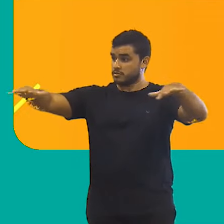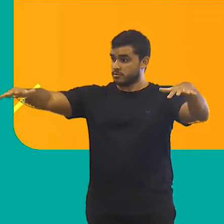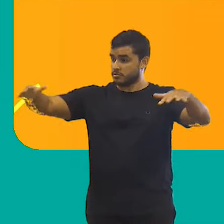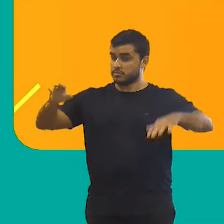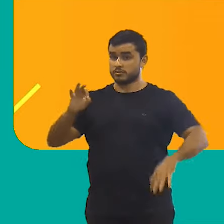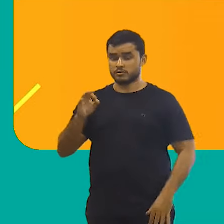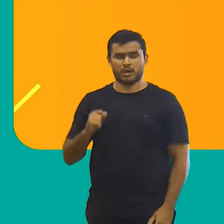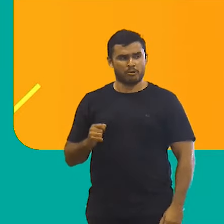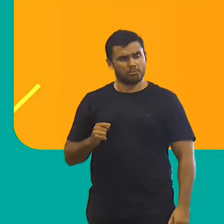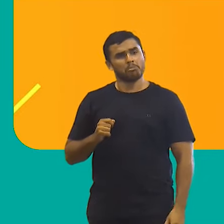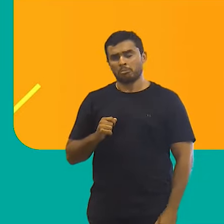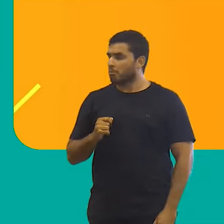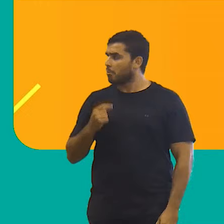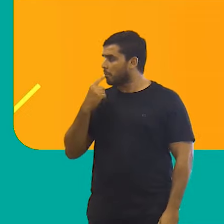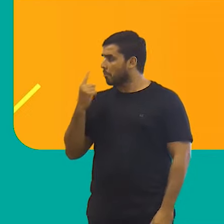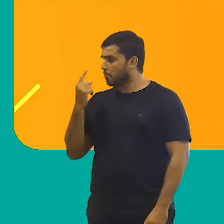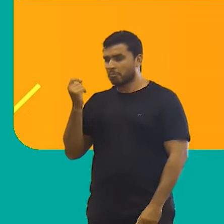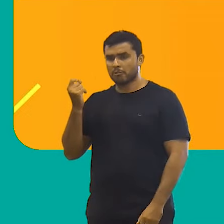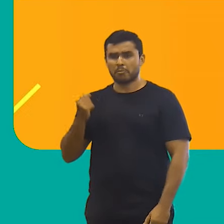Tá bom.